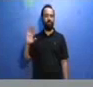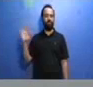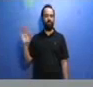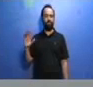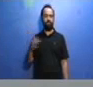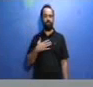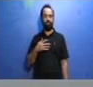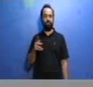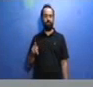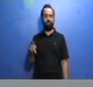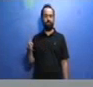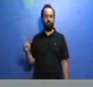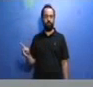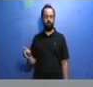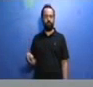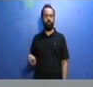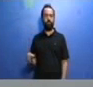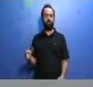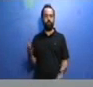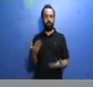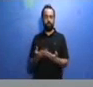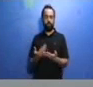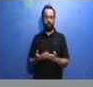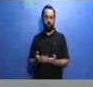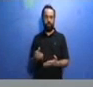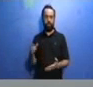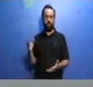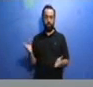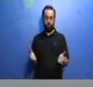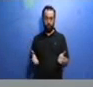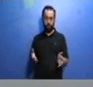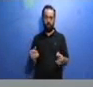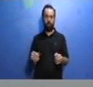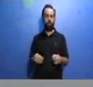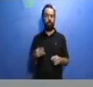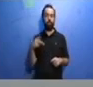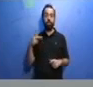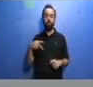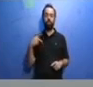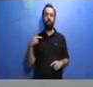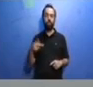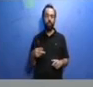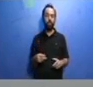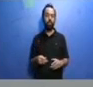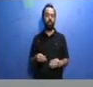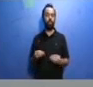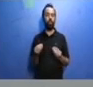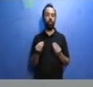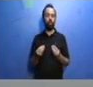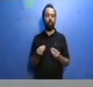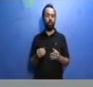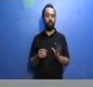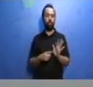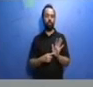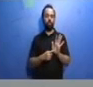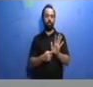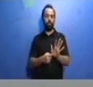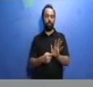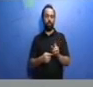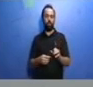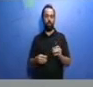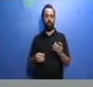Olá, eu sou a professora Mônica e na aula de ciências de hoje nós vamos falar sobre como representar uma